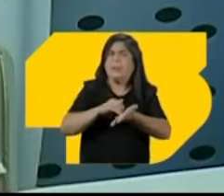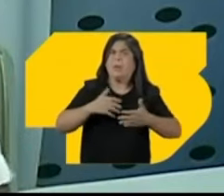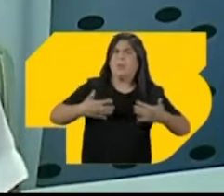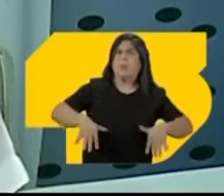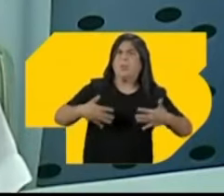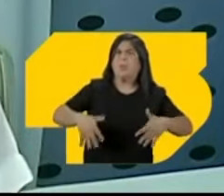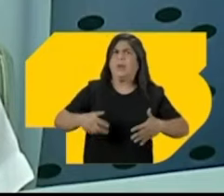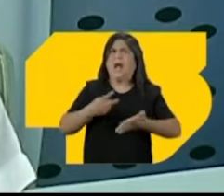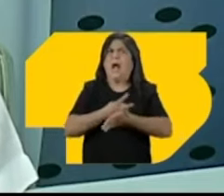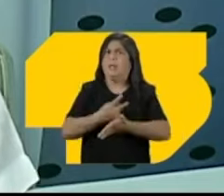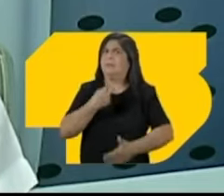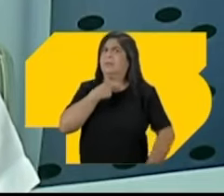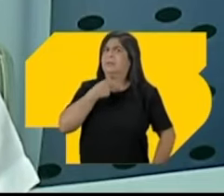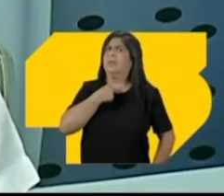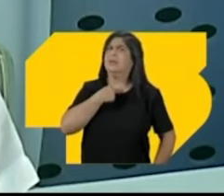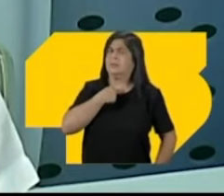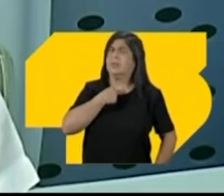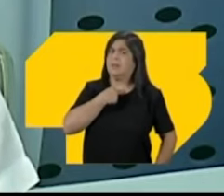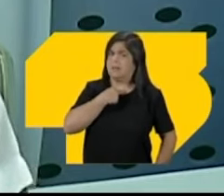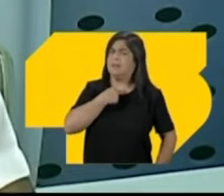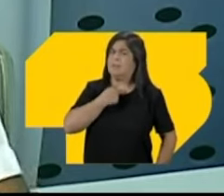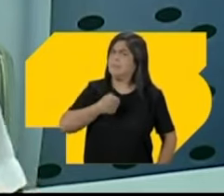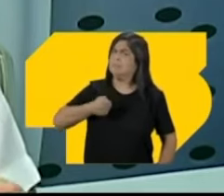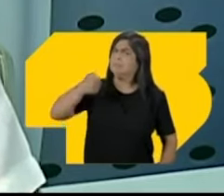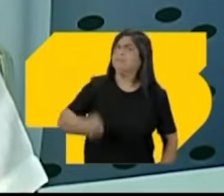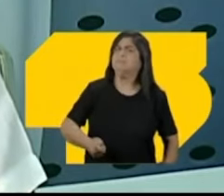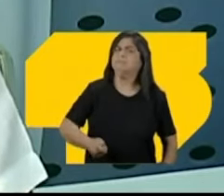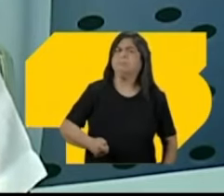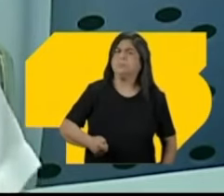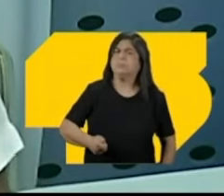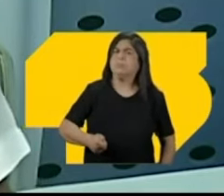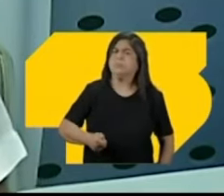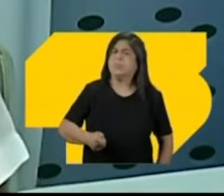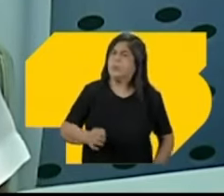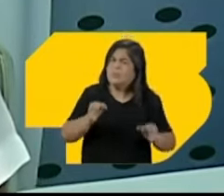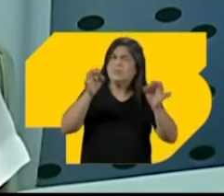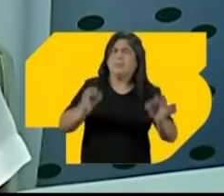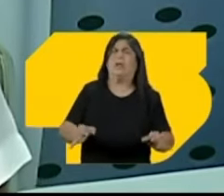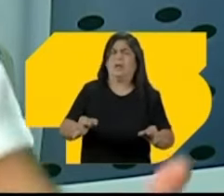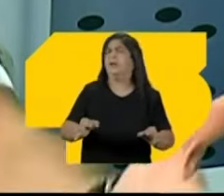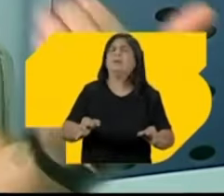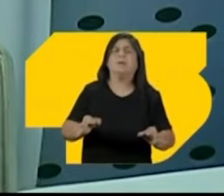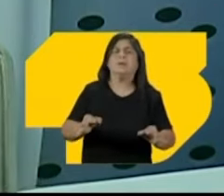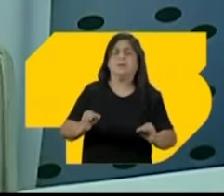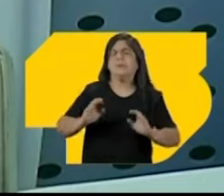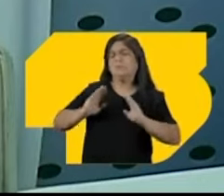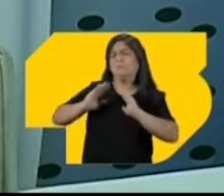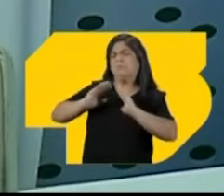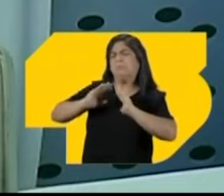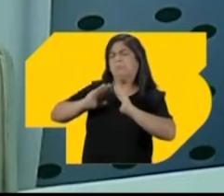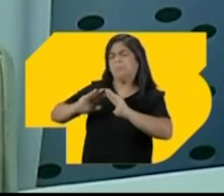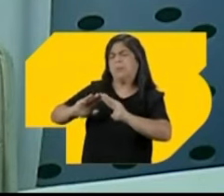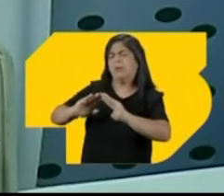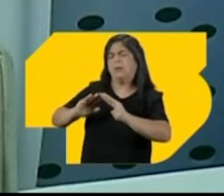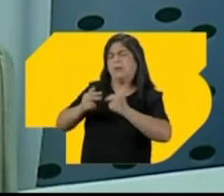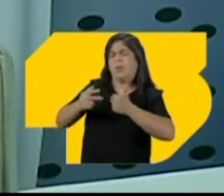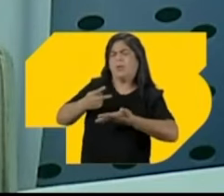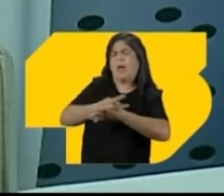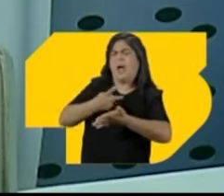que estar com medo de fazer coisa errada. O clima vai ser esse, porque tem que ser esse. O cara que vier me